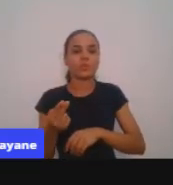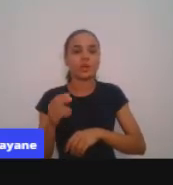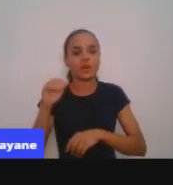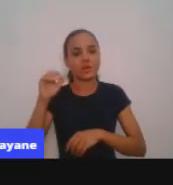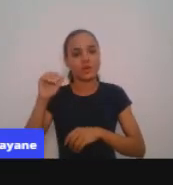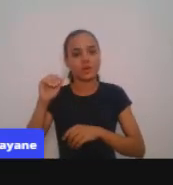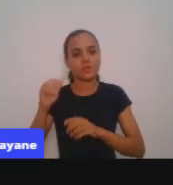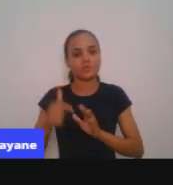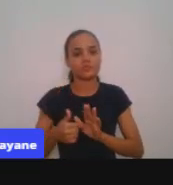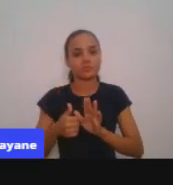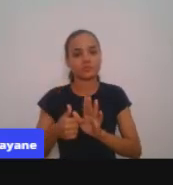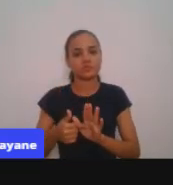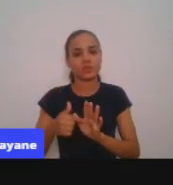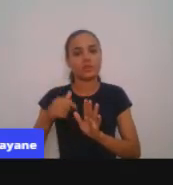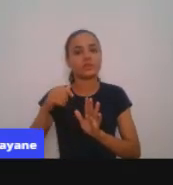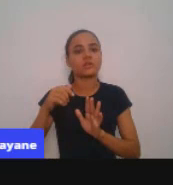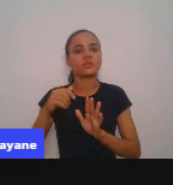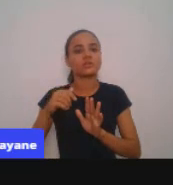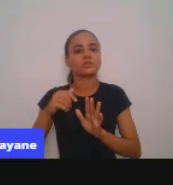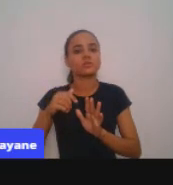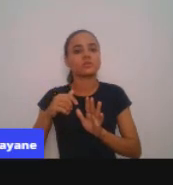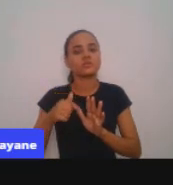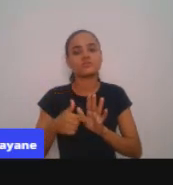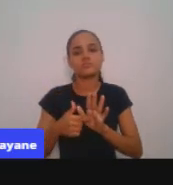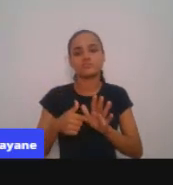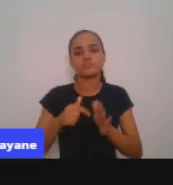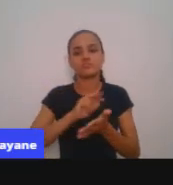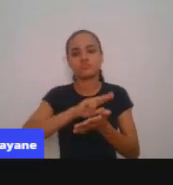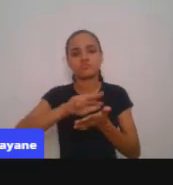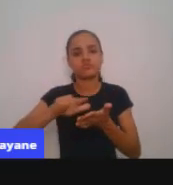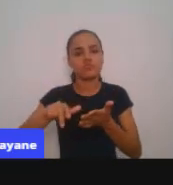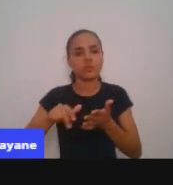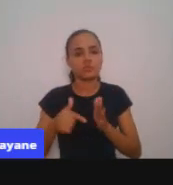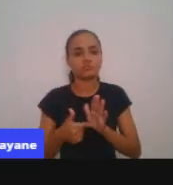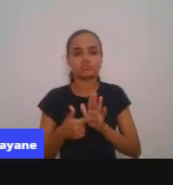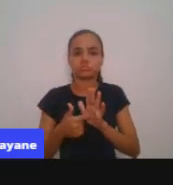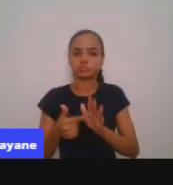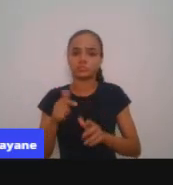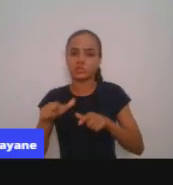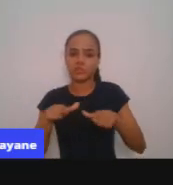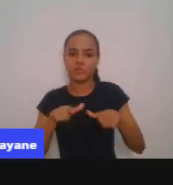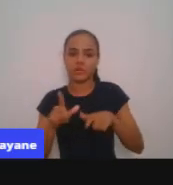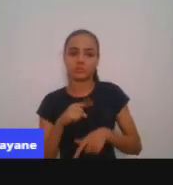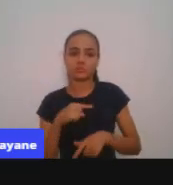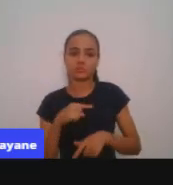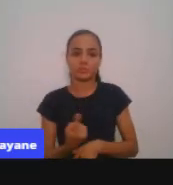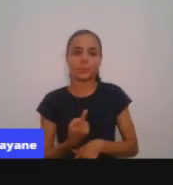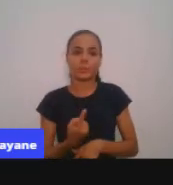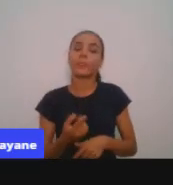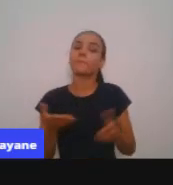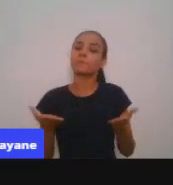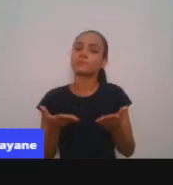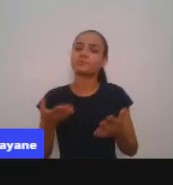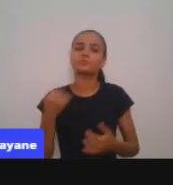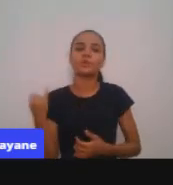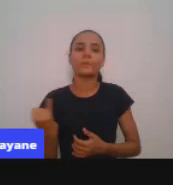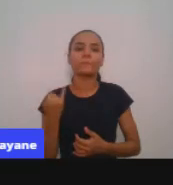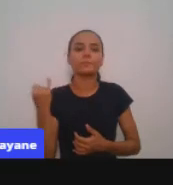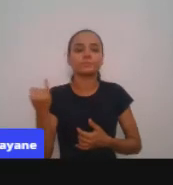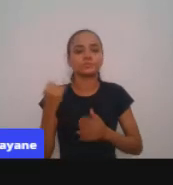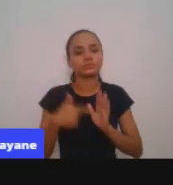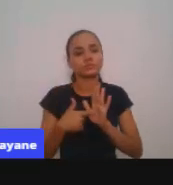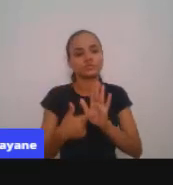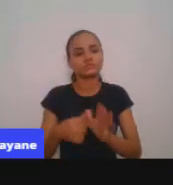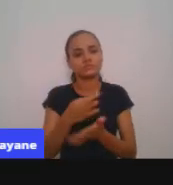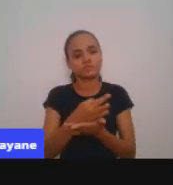forma aqui, nesse contexto online, que é diferenciado, mas a gente acha que é importante trazer esse texto para a